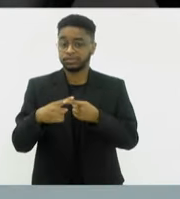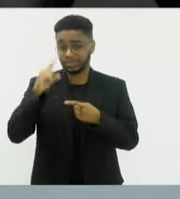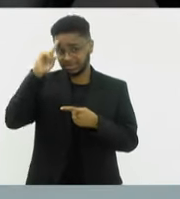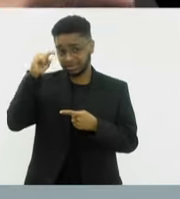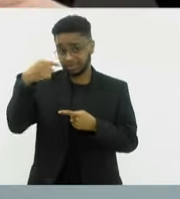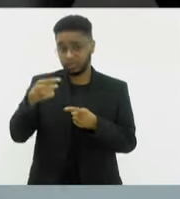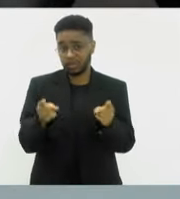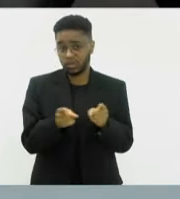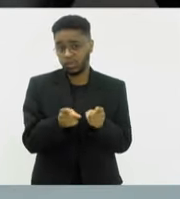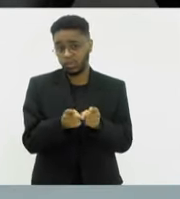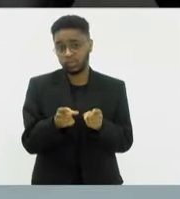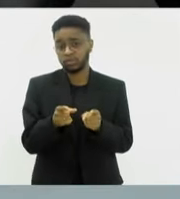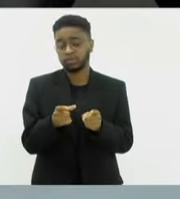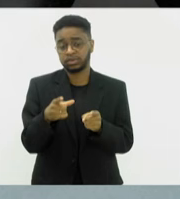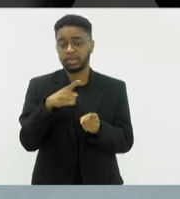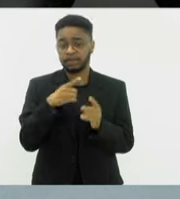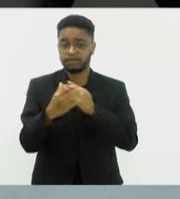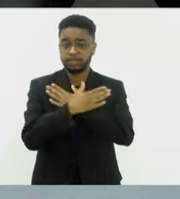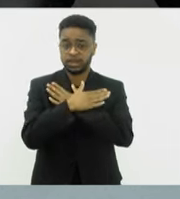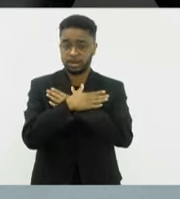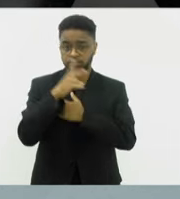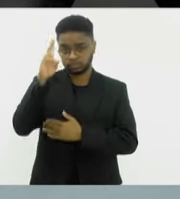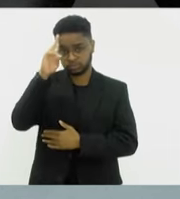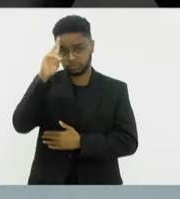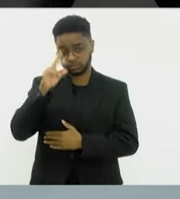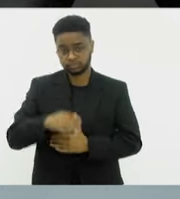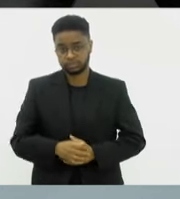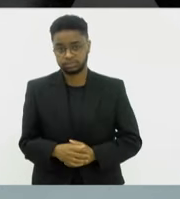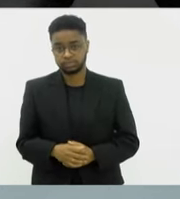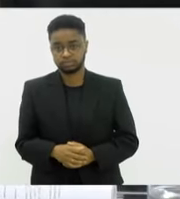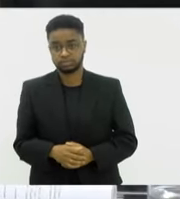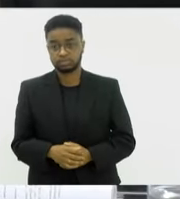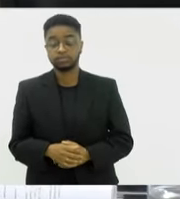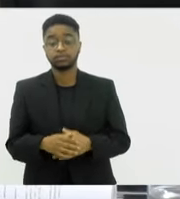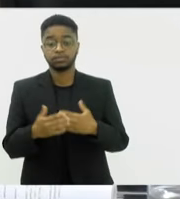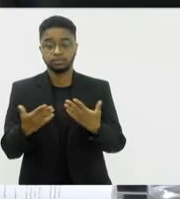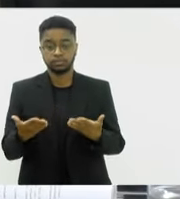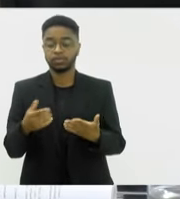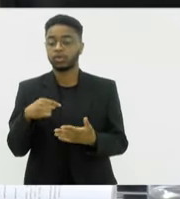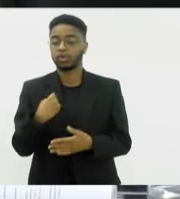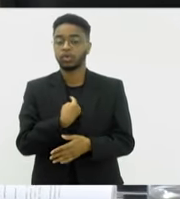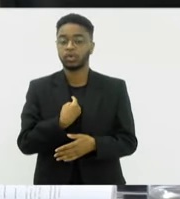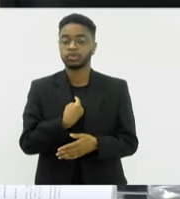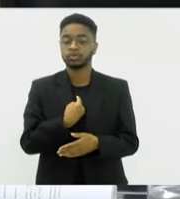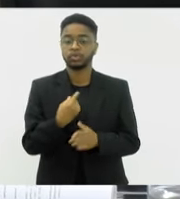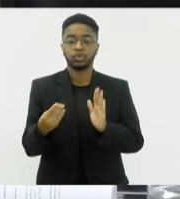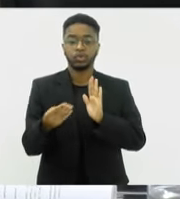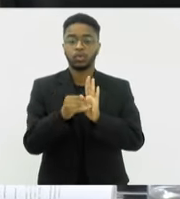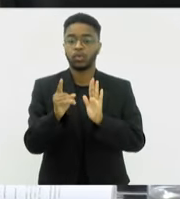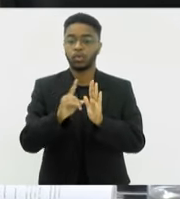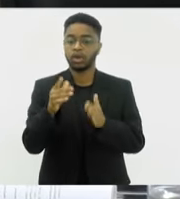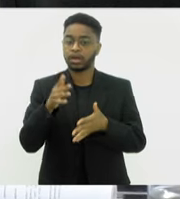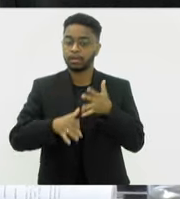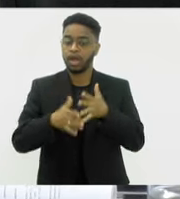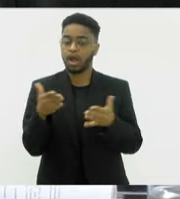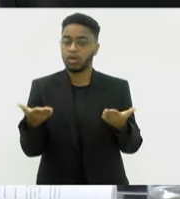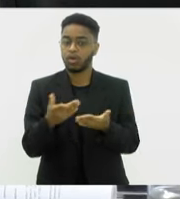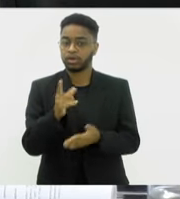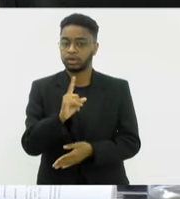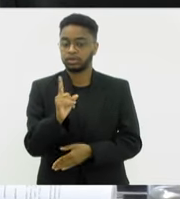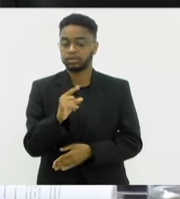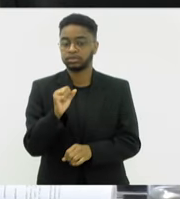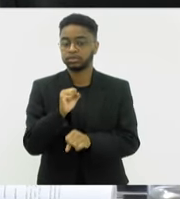é uma semana curtíssima, curta. Tem ponto facultativo no segundo. Então vamos decidir o seguinte, não vamos enfrentar a questão da prejudicabilidade agora, espera